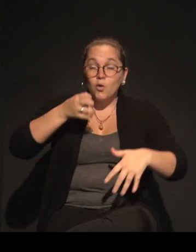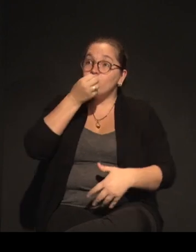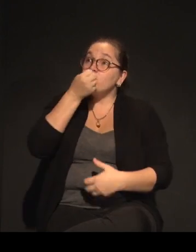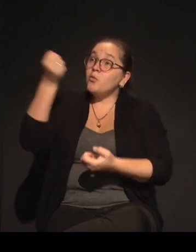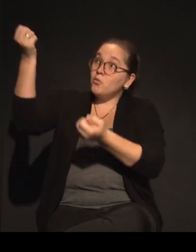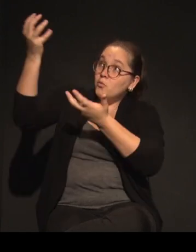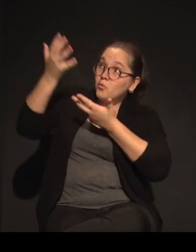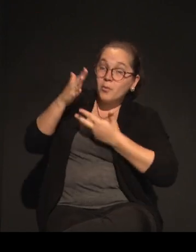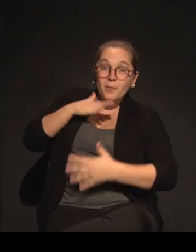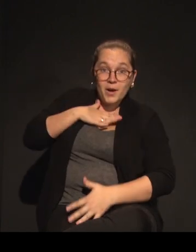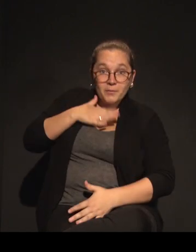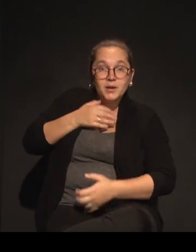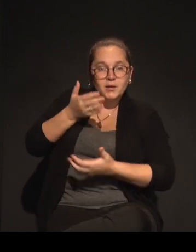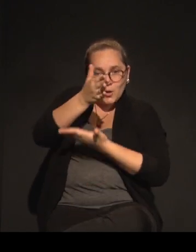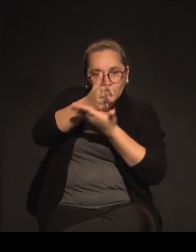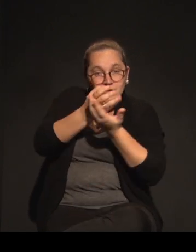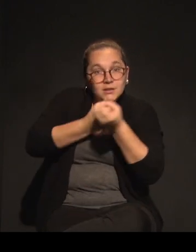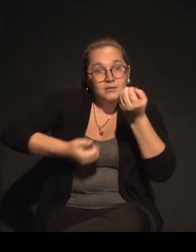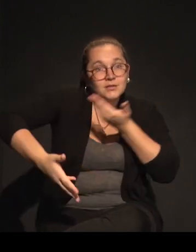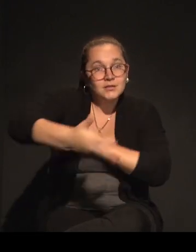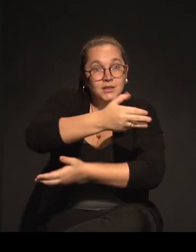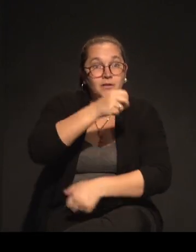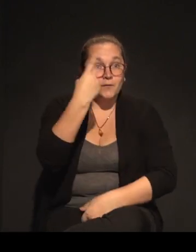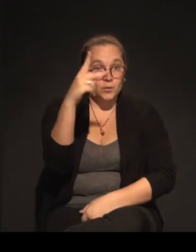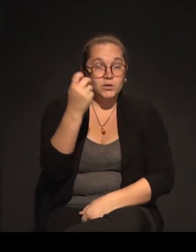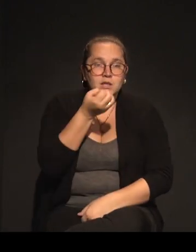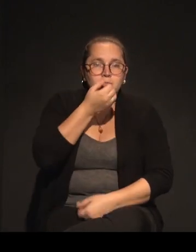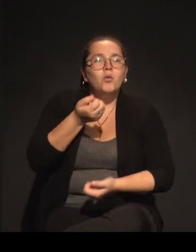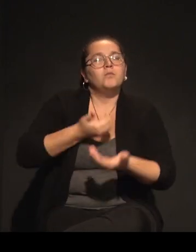foi bom pra vocês vocês dividem conosco